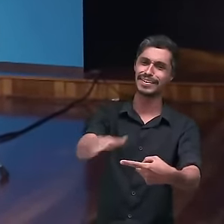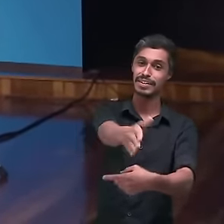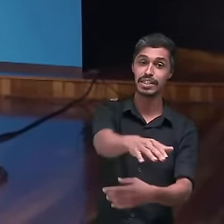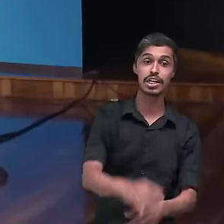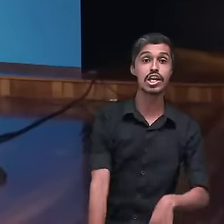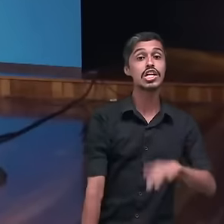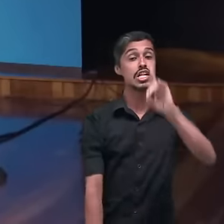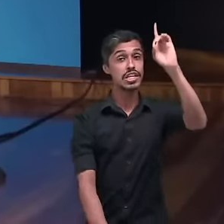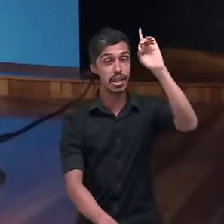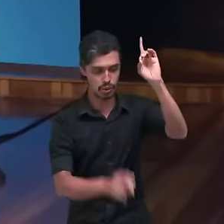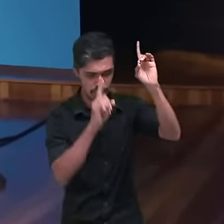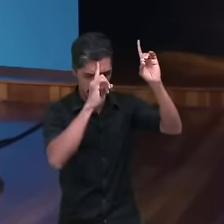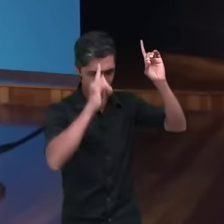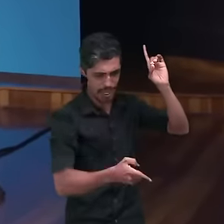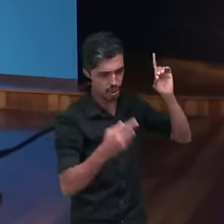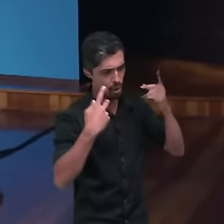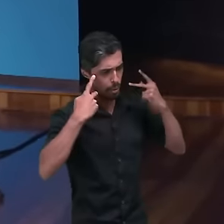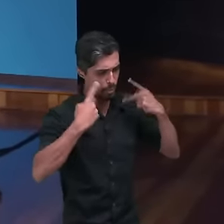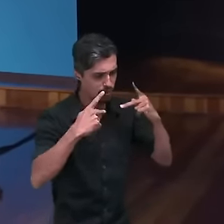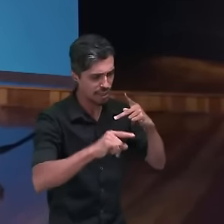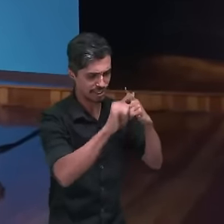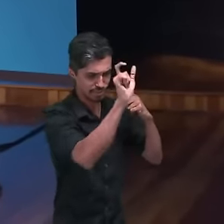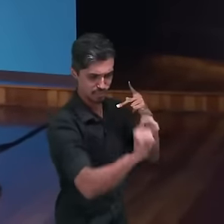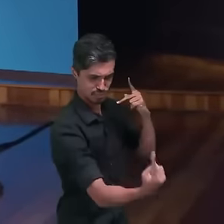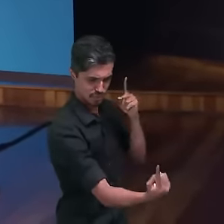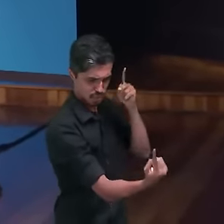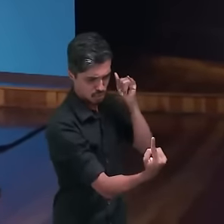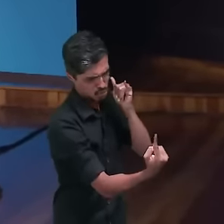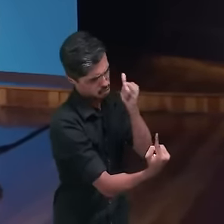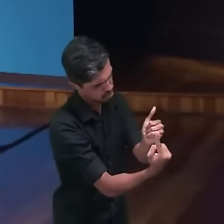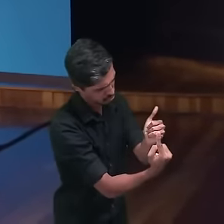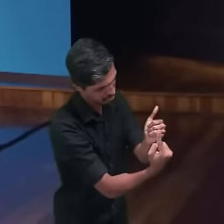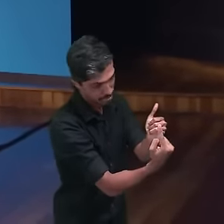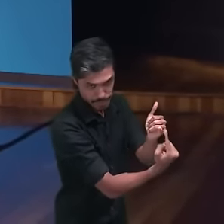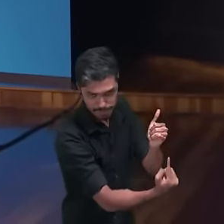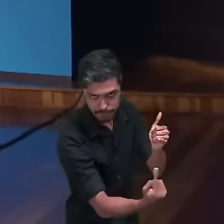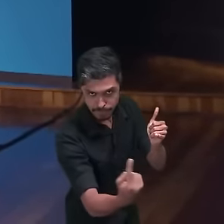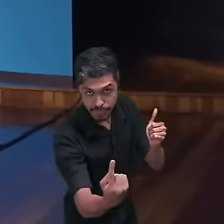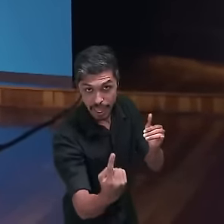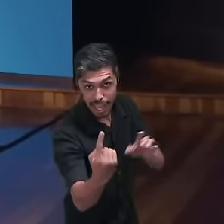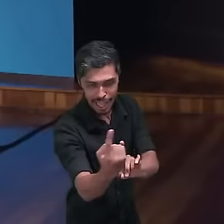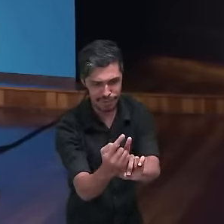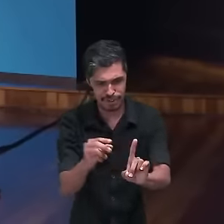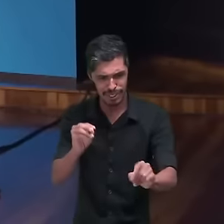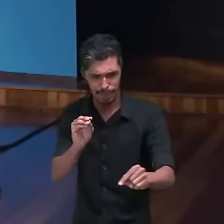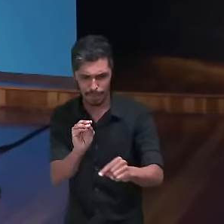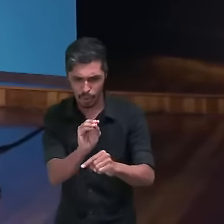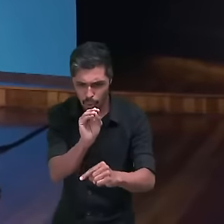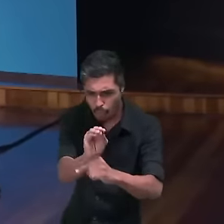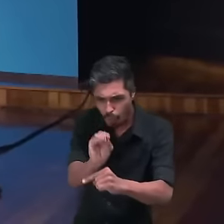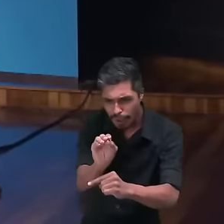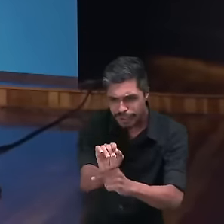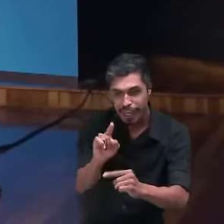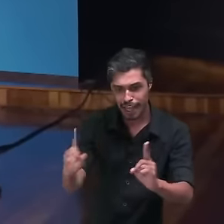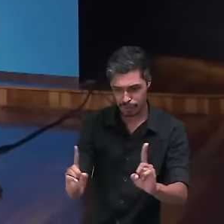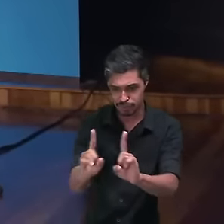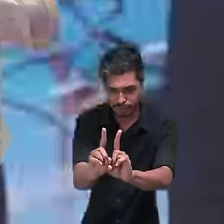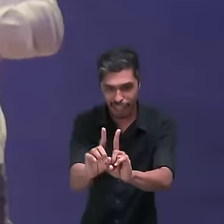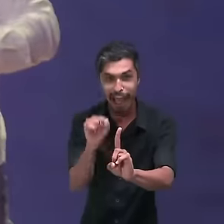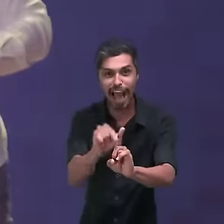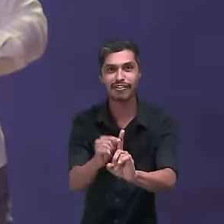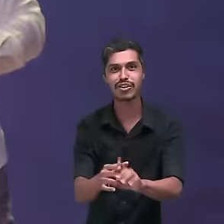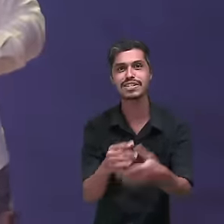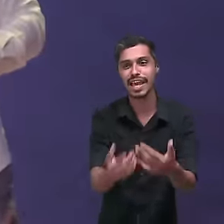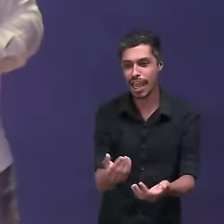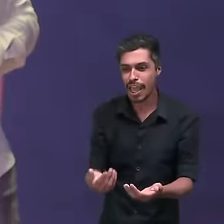coloca um profeta na sua vida, ele vai te alimentar com o que você ama. Você